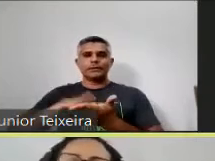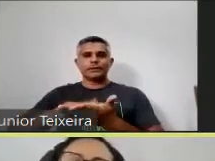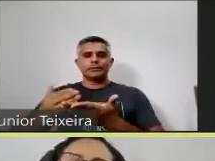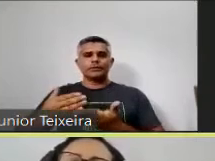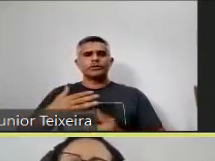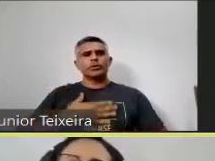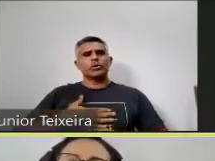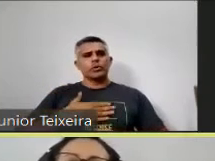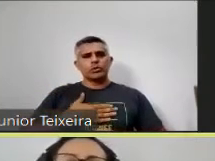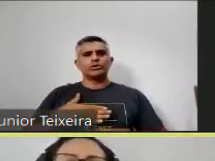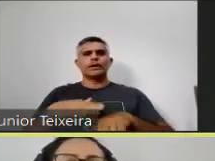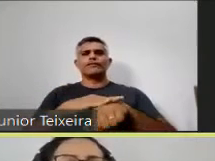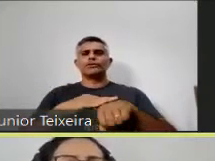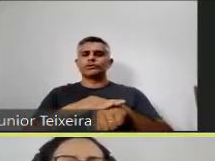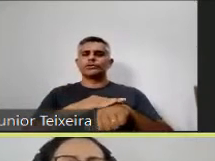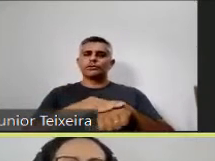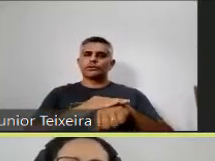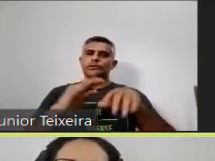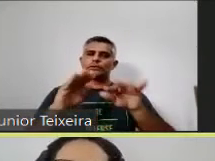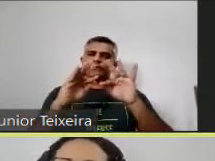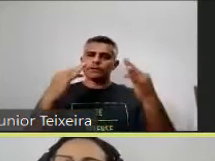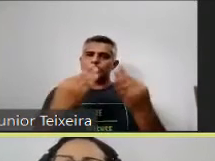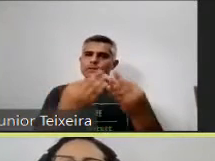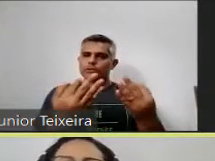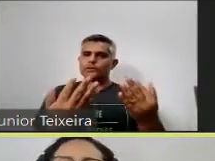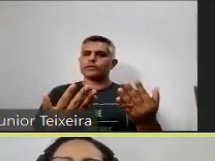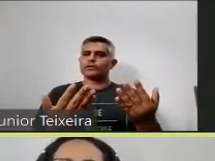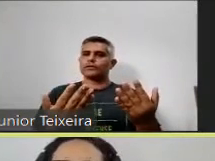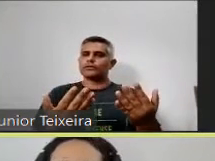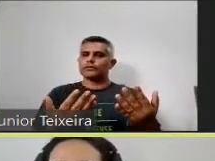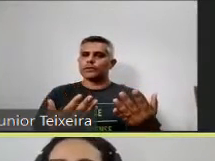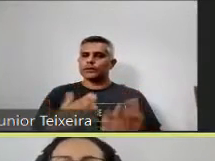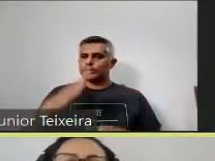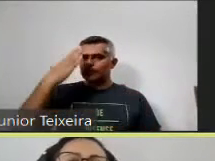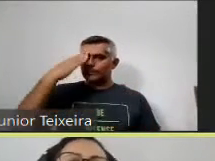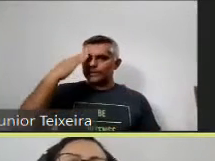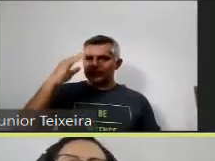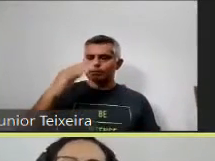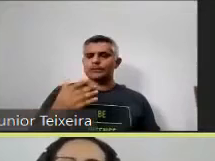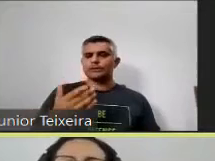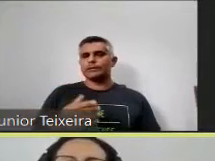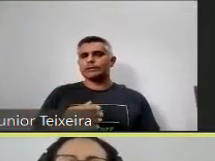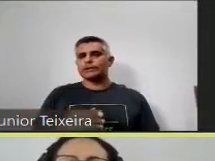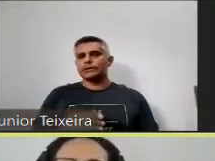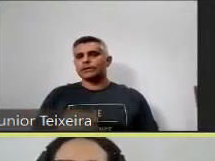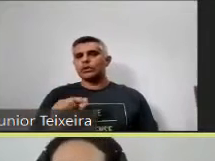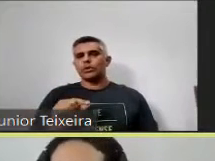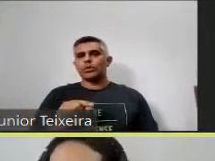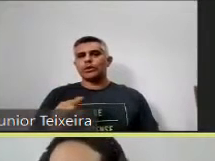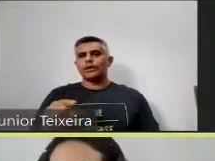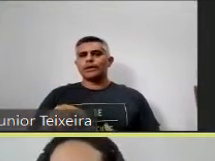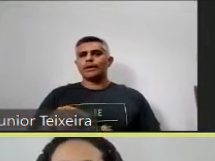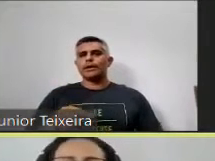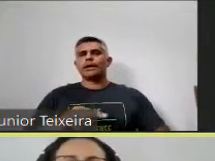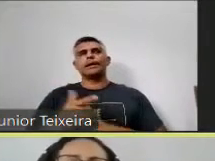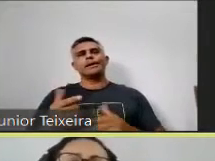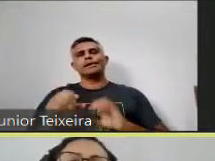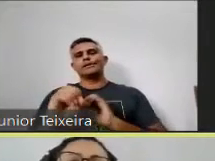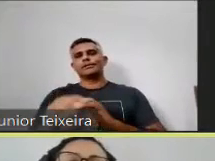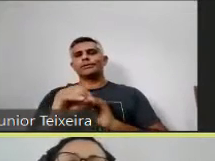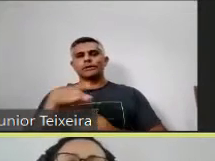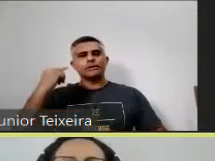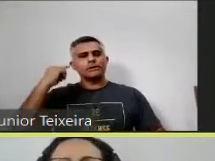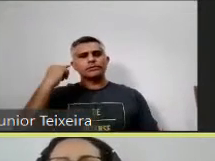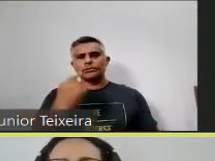incitar a família para um entendimento do que é a educação de surdos, enfim, da singularidade linguística daquela criança,